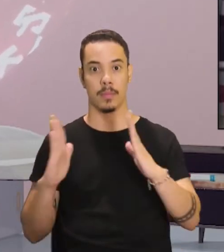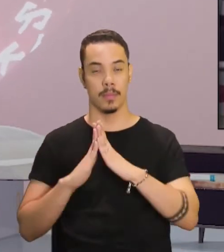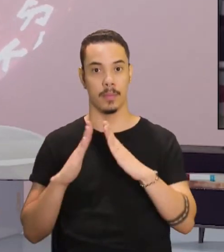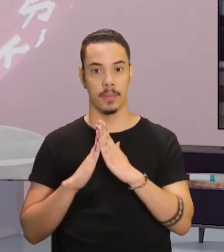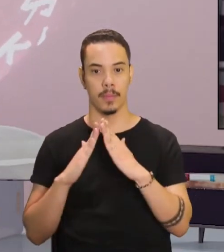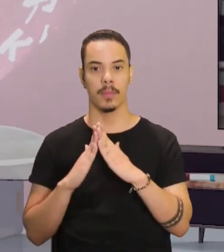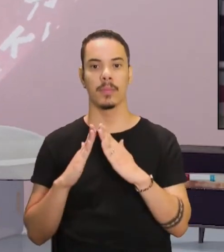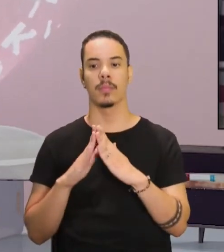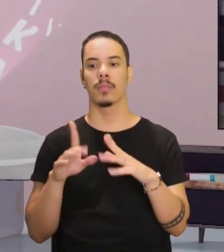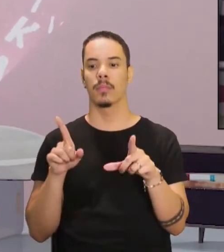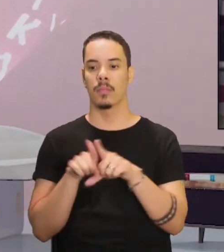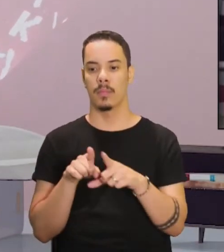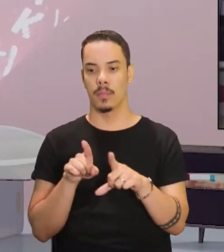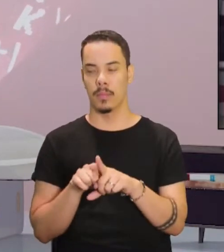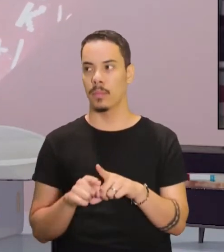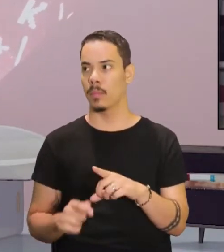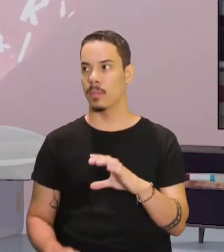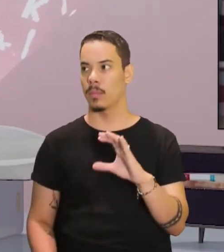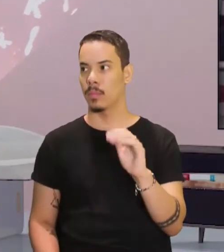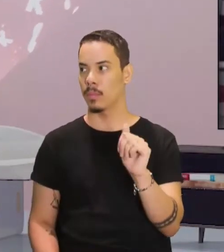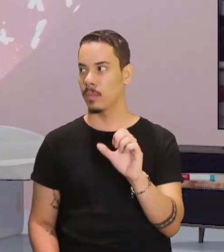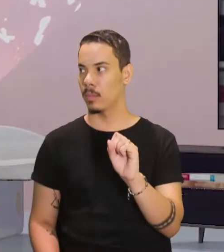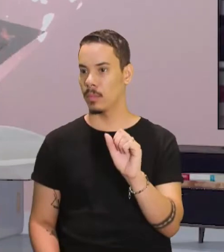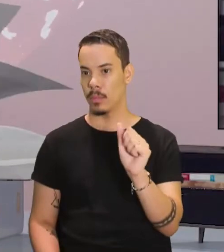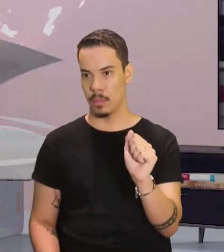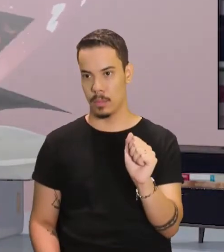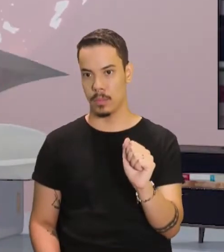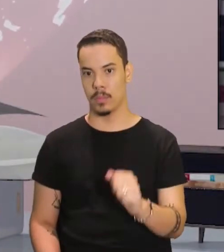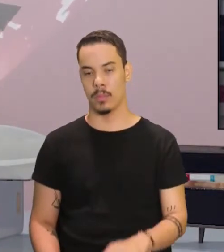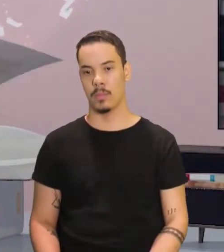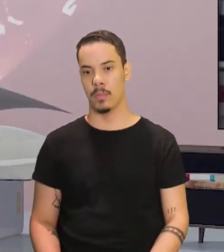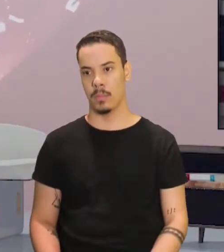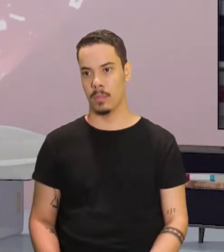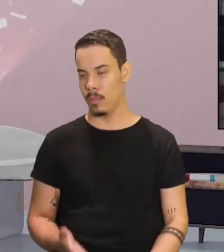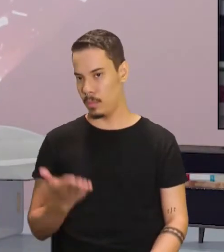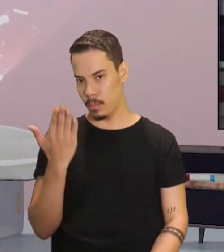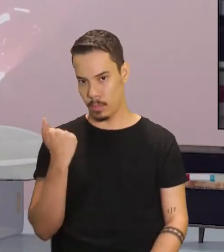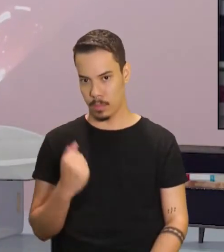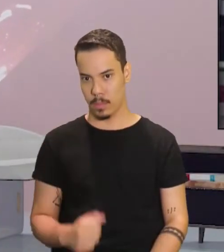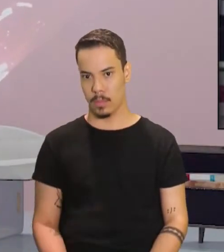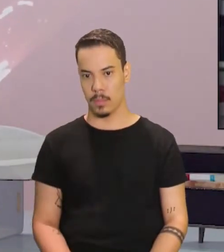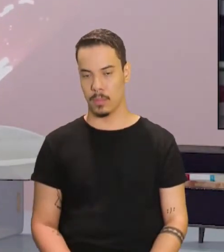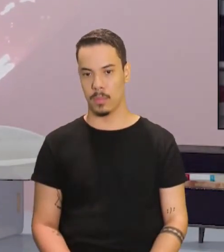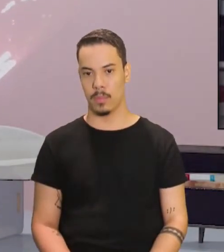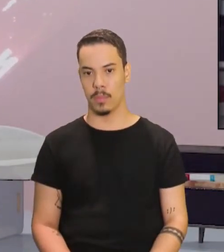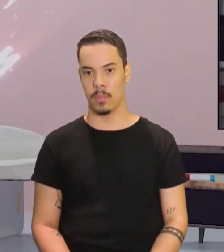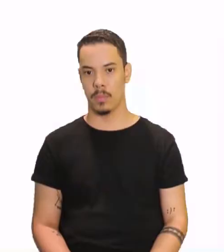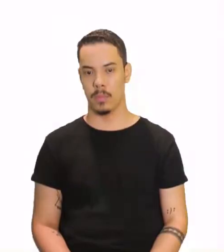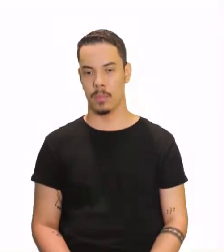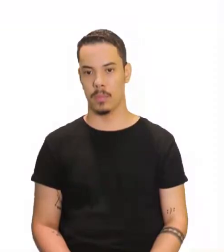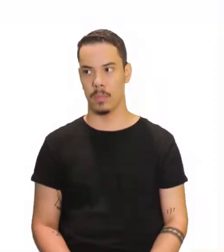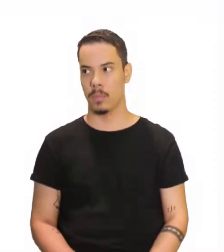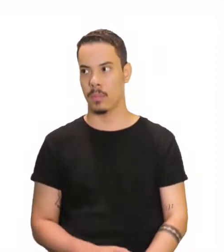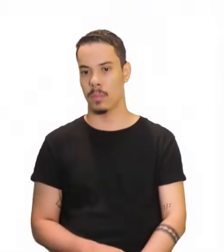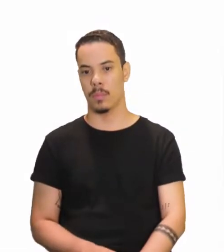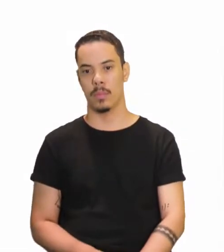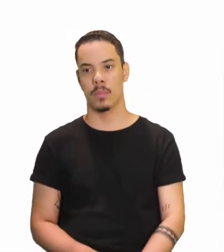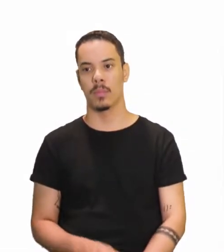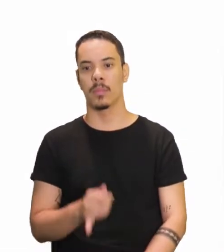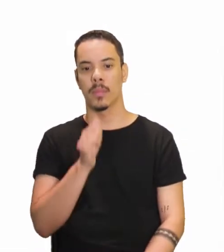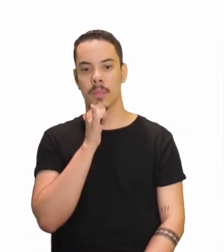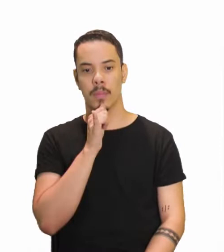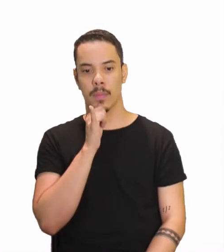né? Aqui, 4 letras, 4 fonemas, tá? Vamos aí de olho então, vamos lá agora, de olho na tela, vamos ao